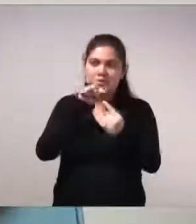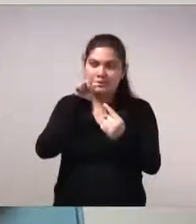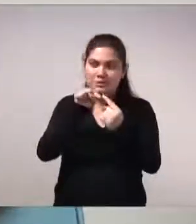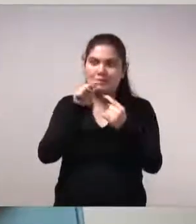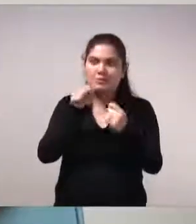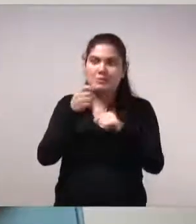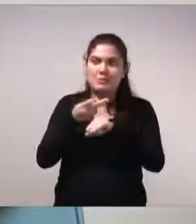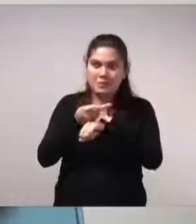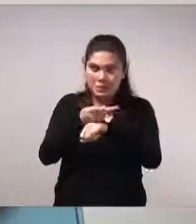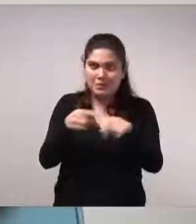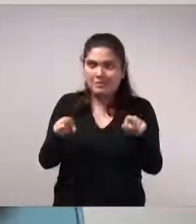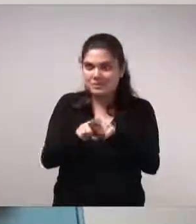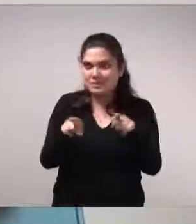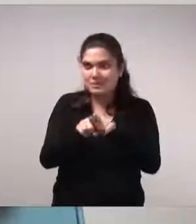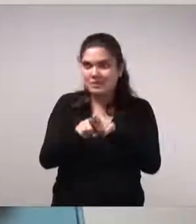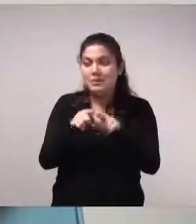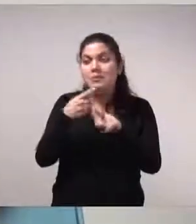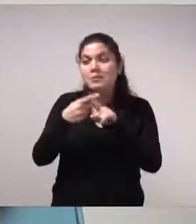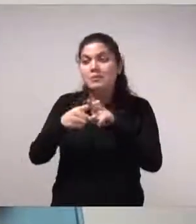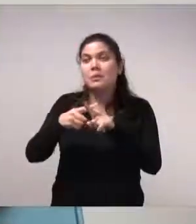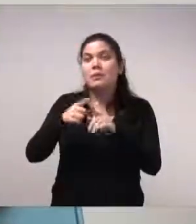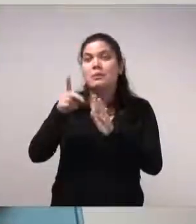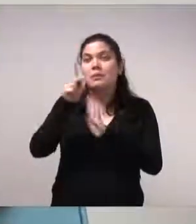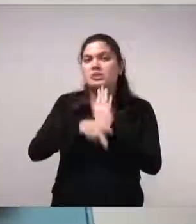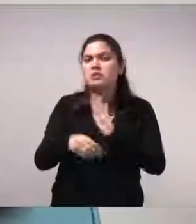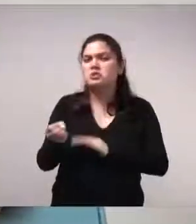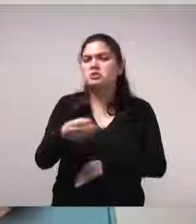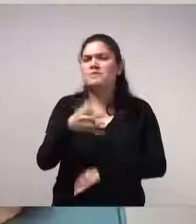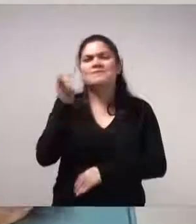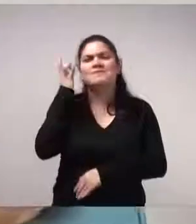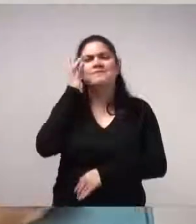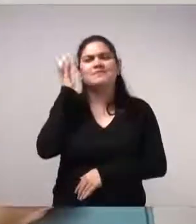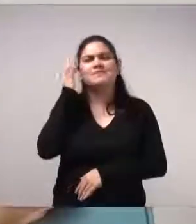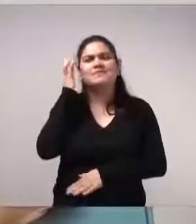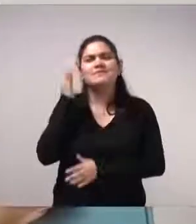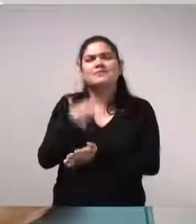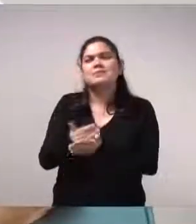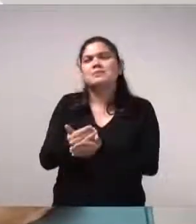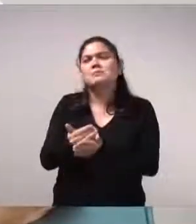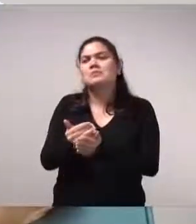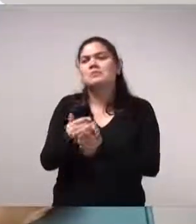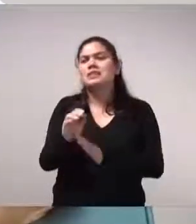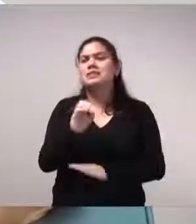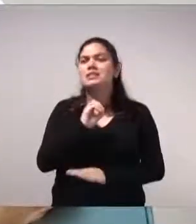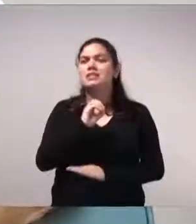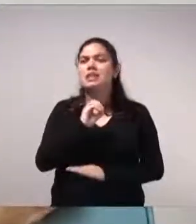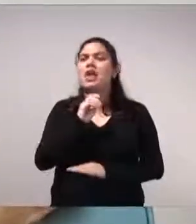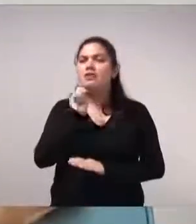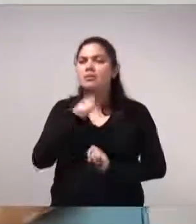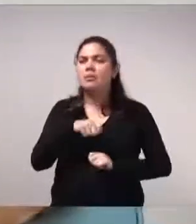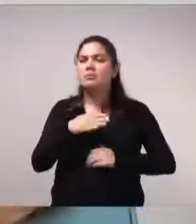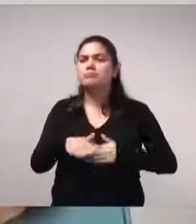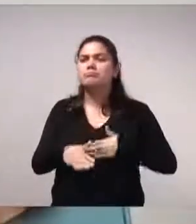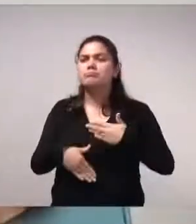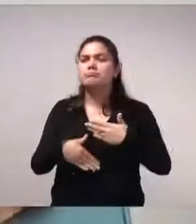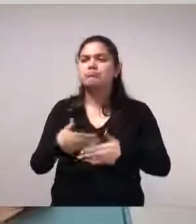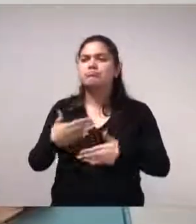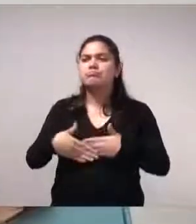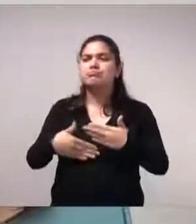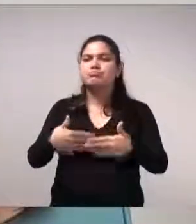buscar isso também, porque num projeto novo é mais fácil. Você está começando ele do zero, do novo. Você pode pensar todas as